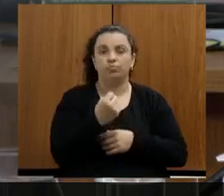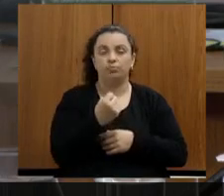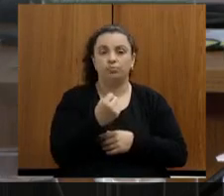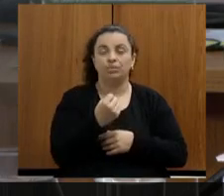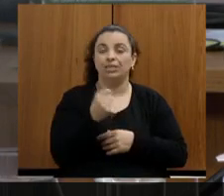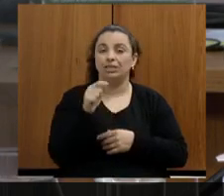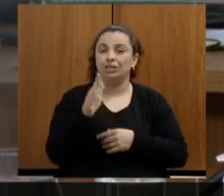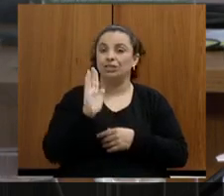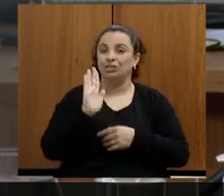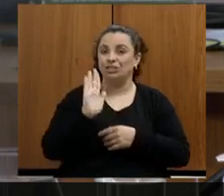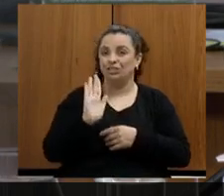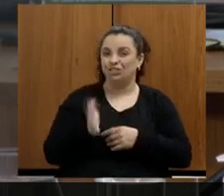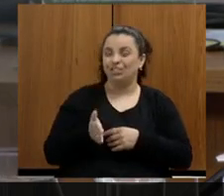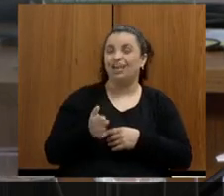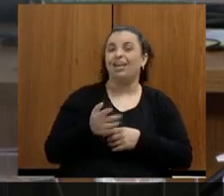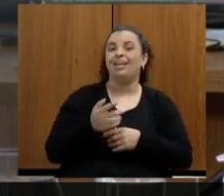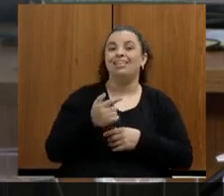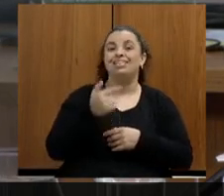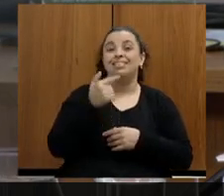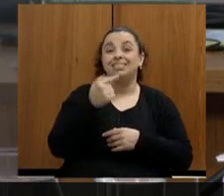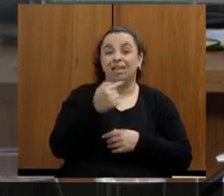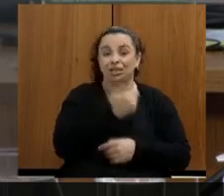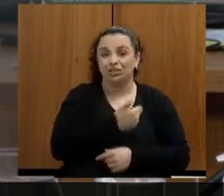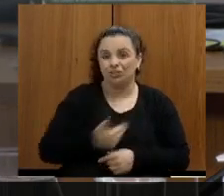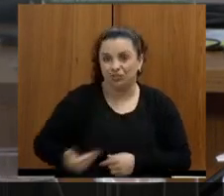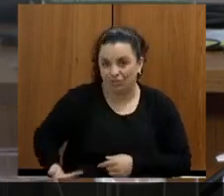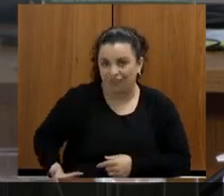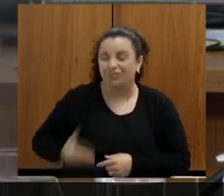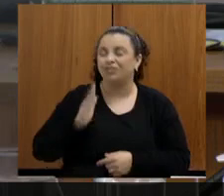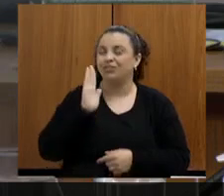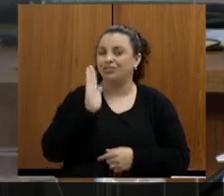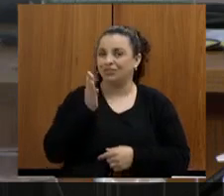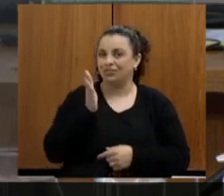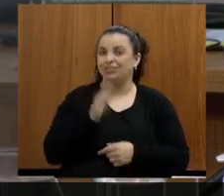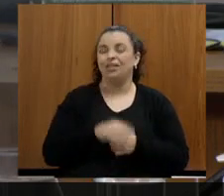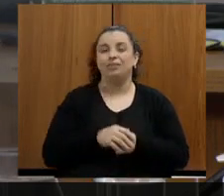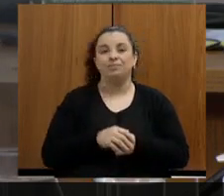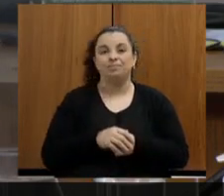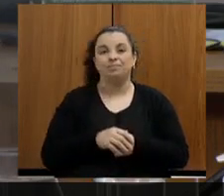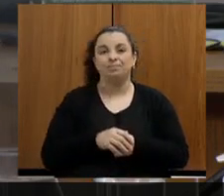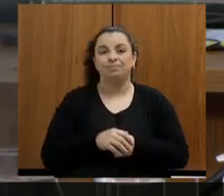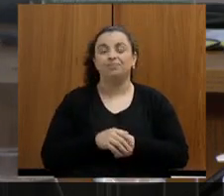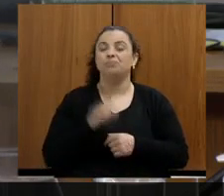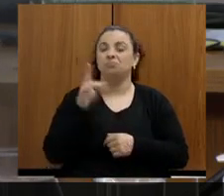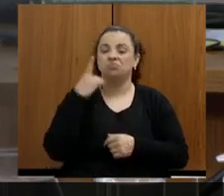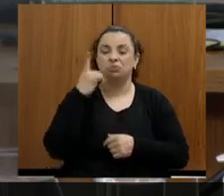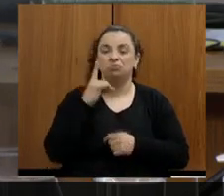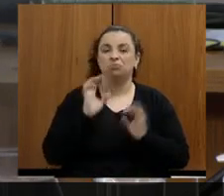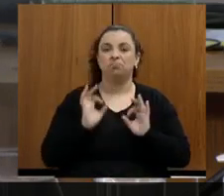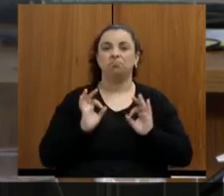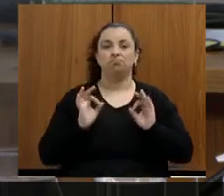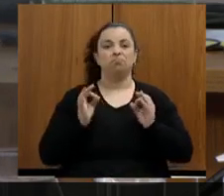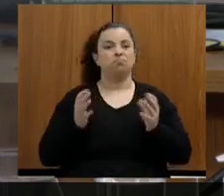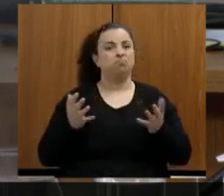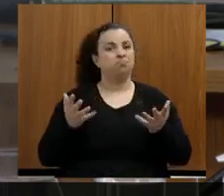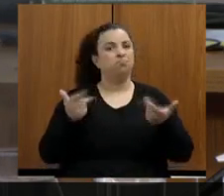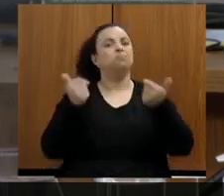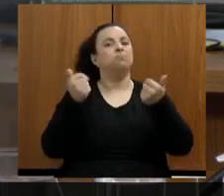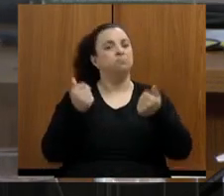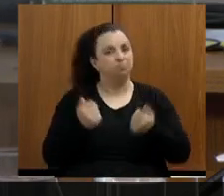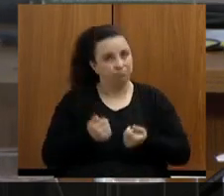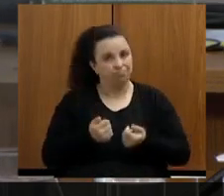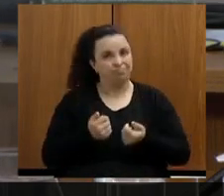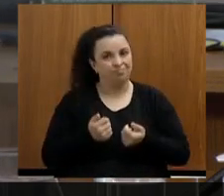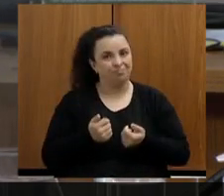sétima dados falsos convivemos aqui também um deputado brilhante como eu falei a